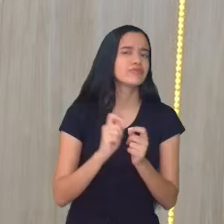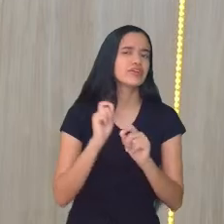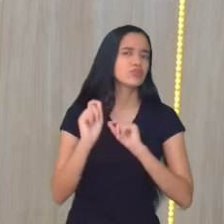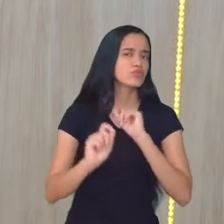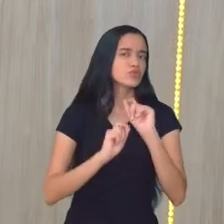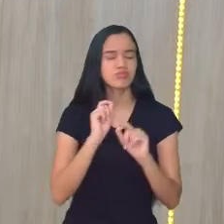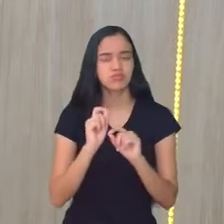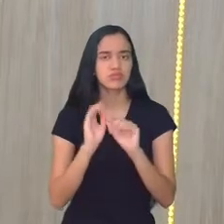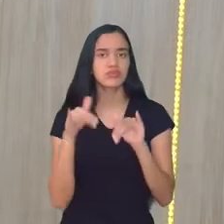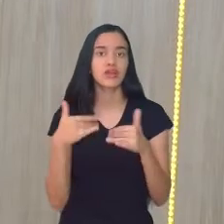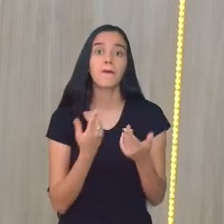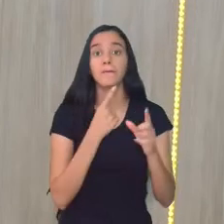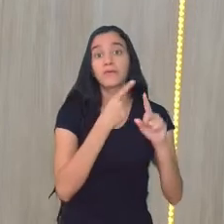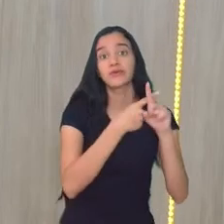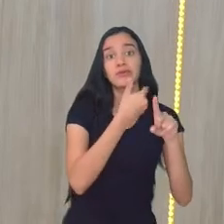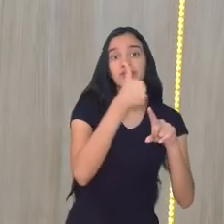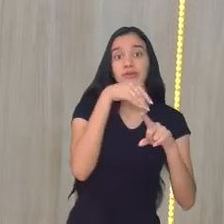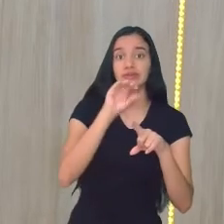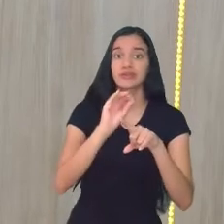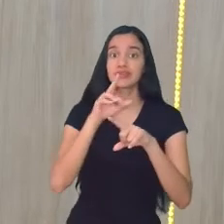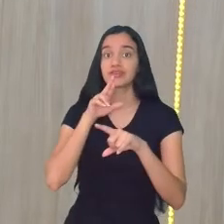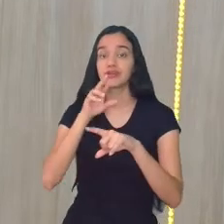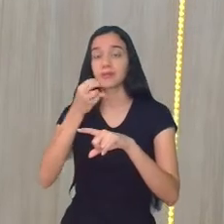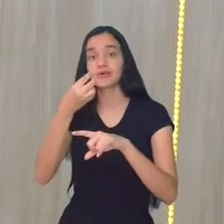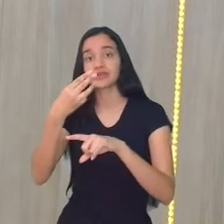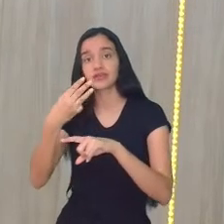60 minutos, multiplicou por 60, vai dar